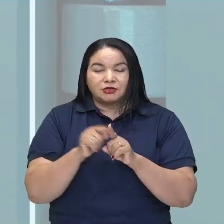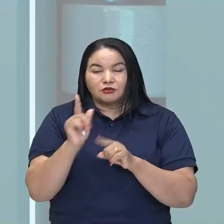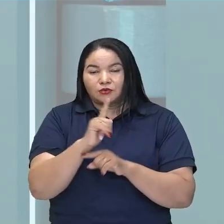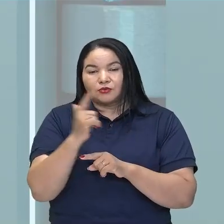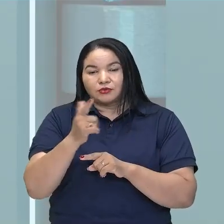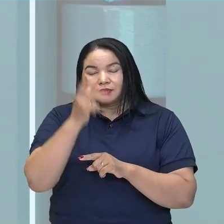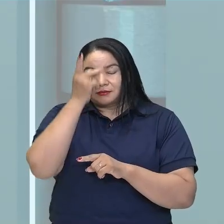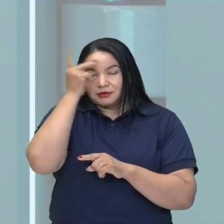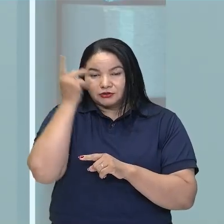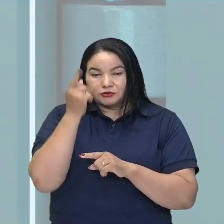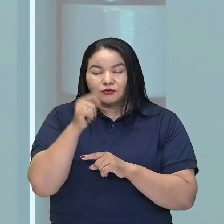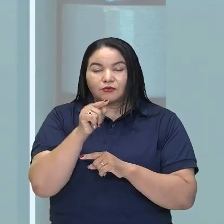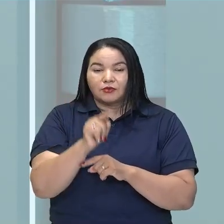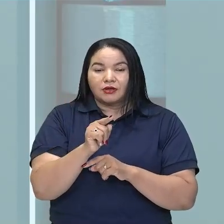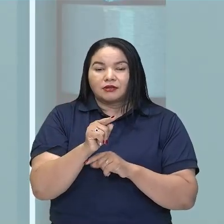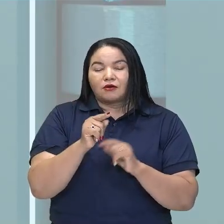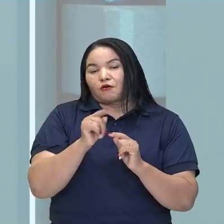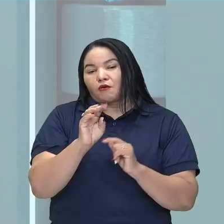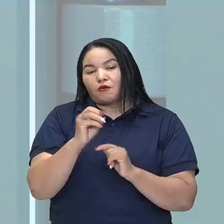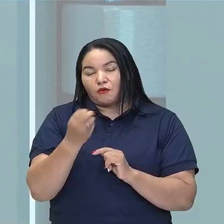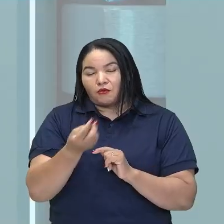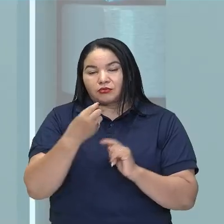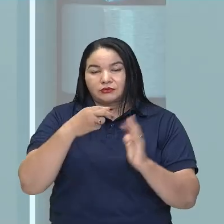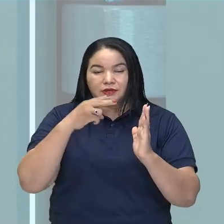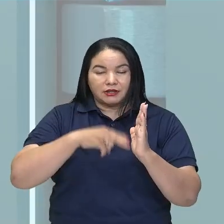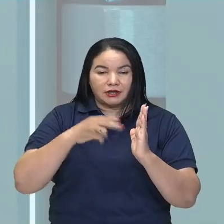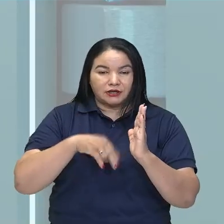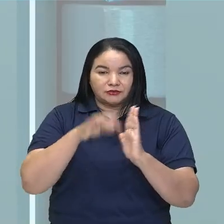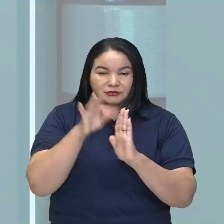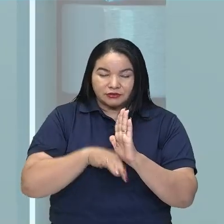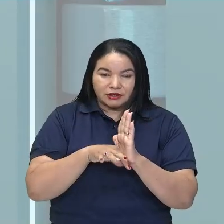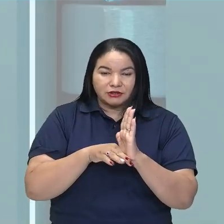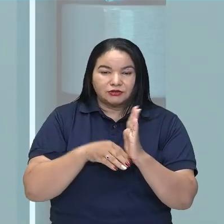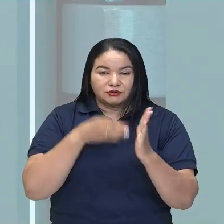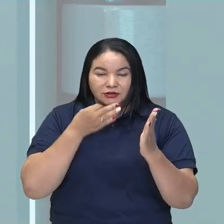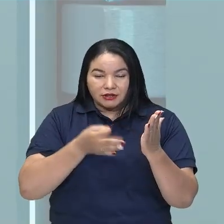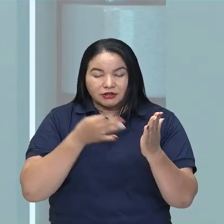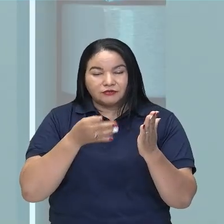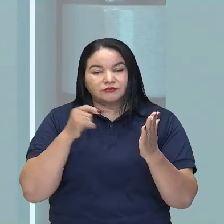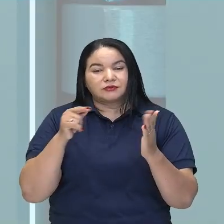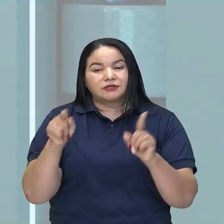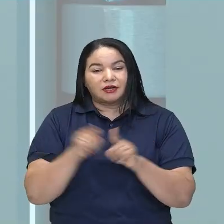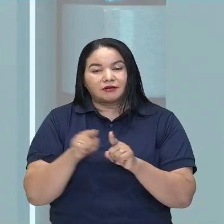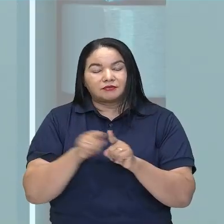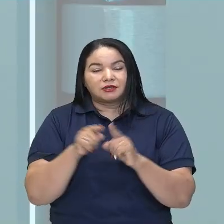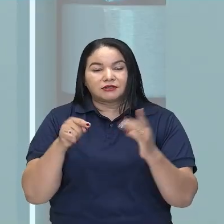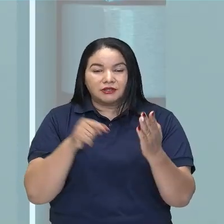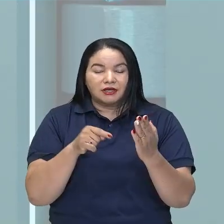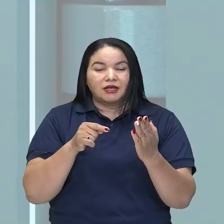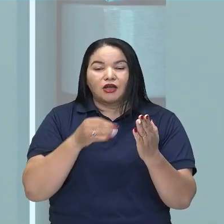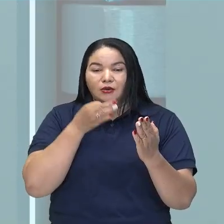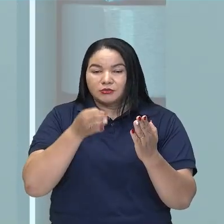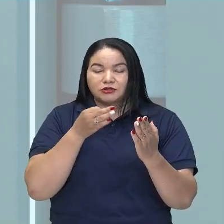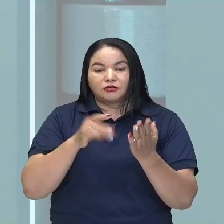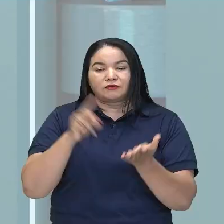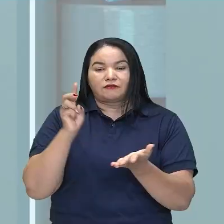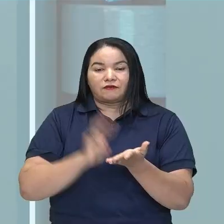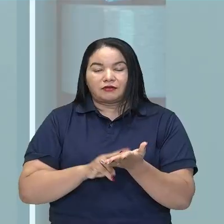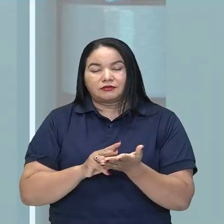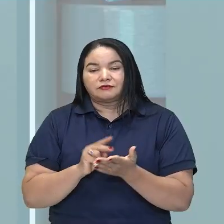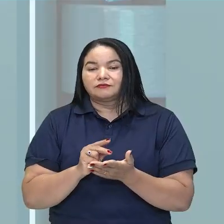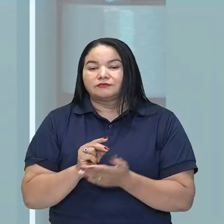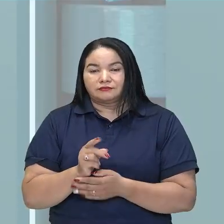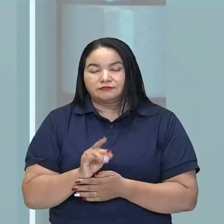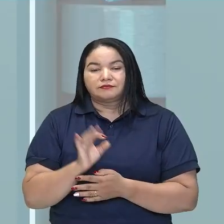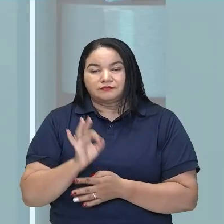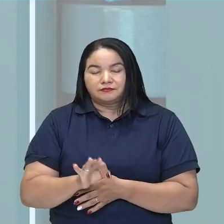pessoa, a pessoa que está lendo o texto dissertativo, o texto de opinião, de que aquela opinião é válida, ok? Então,